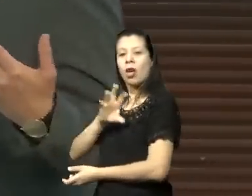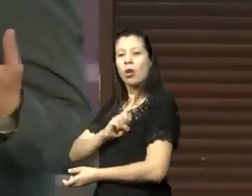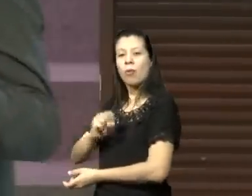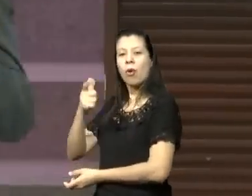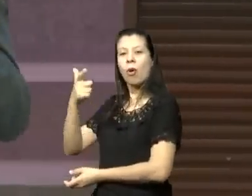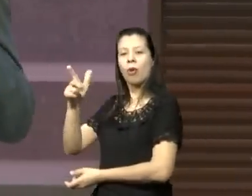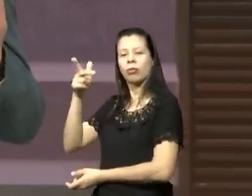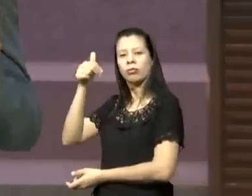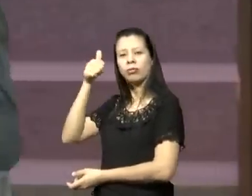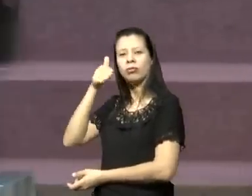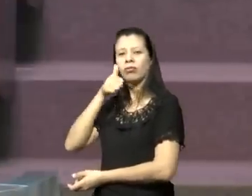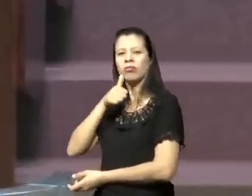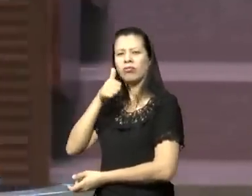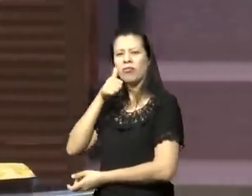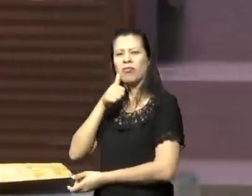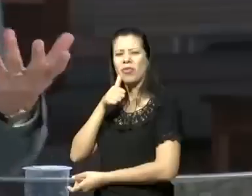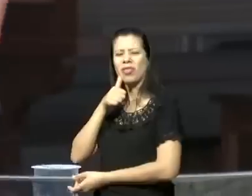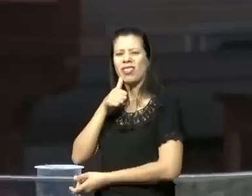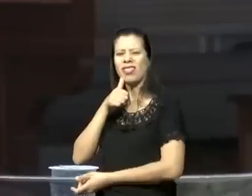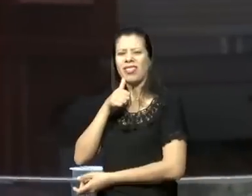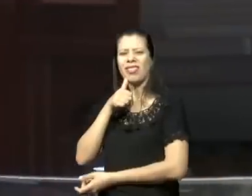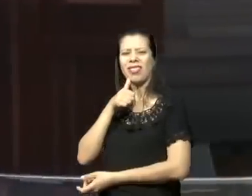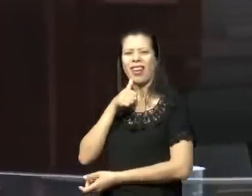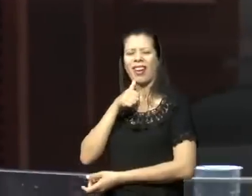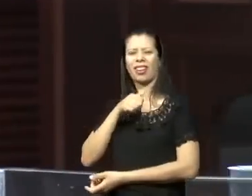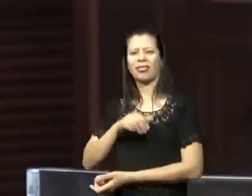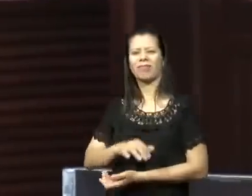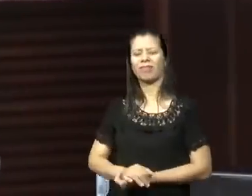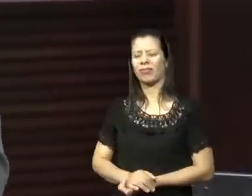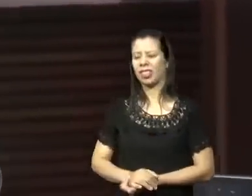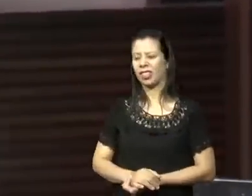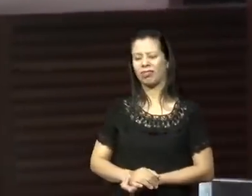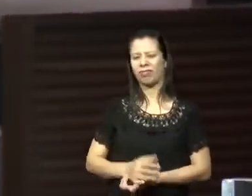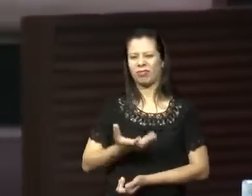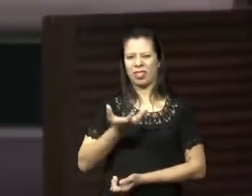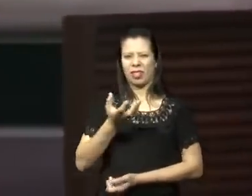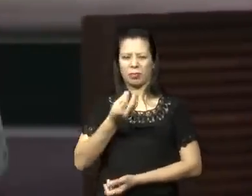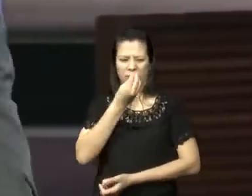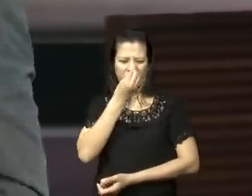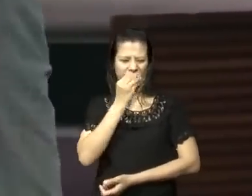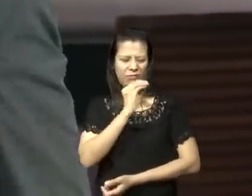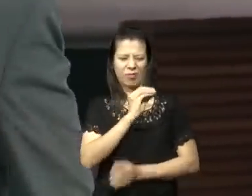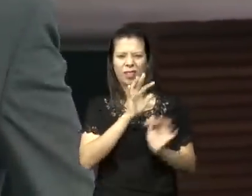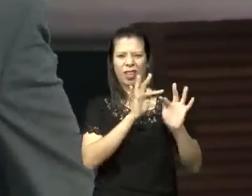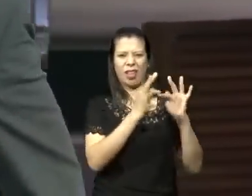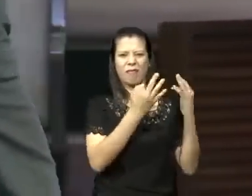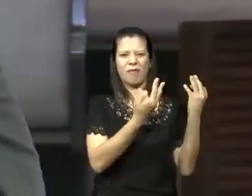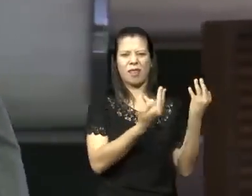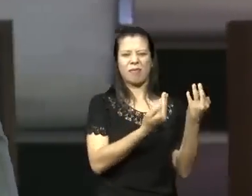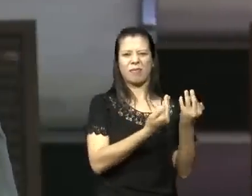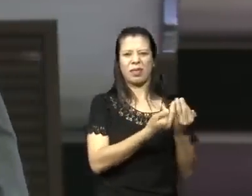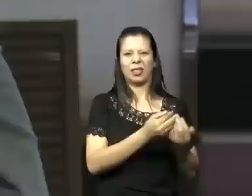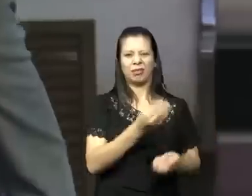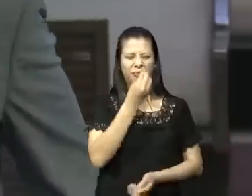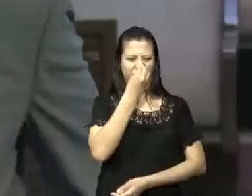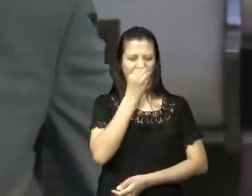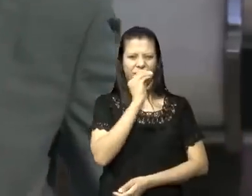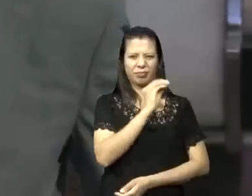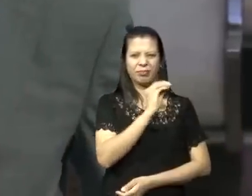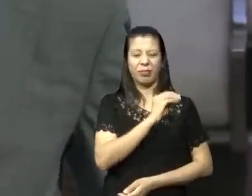querendo dar desculpas ele foi a um psicólogo mas ele não procurou Belisário Marques